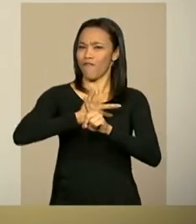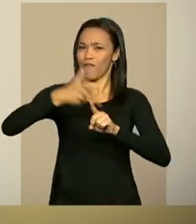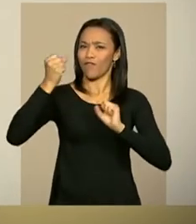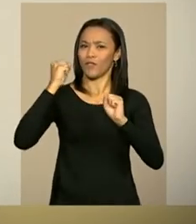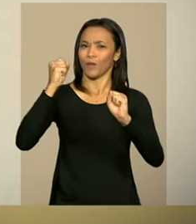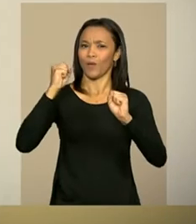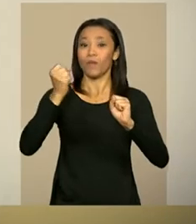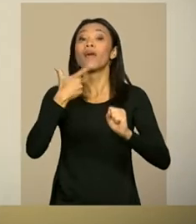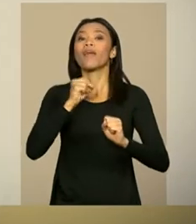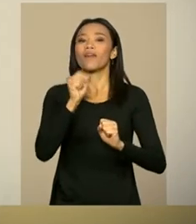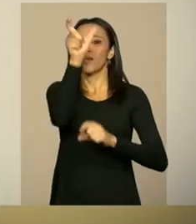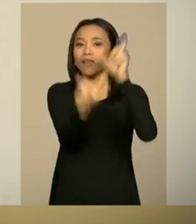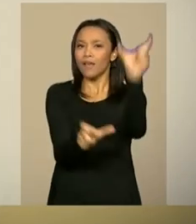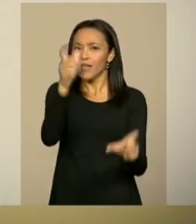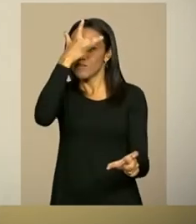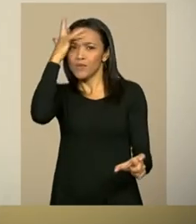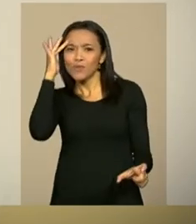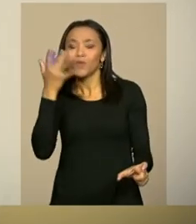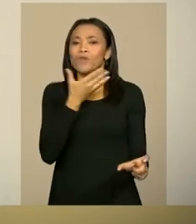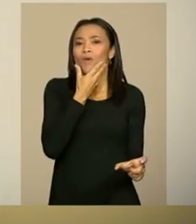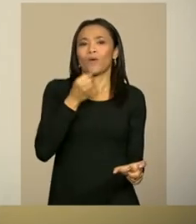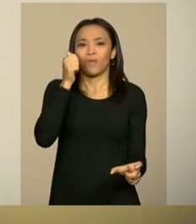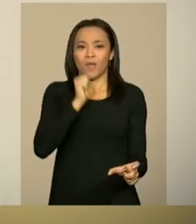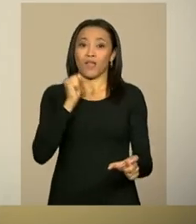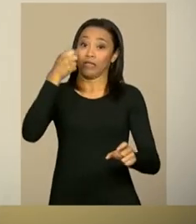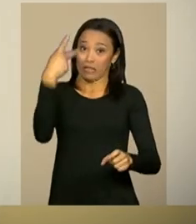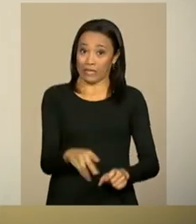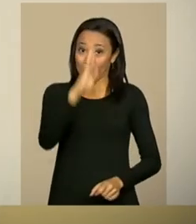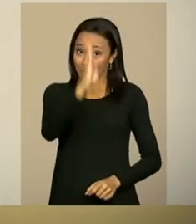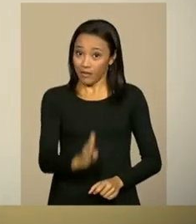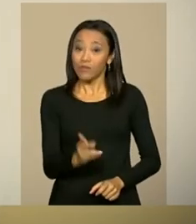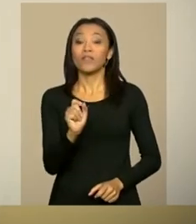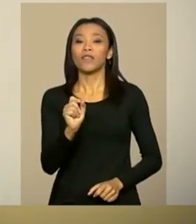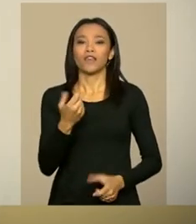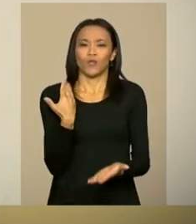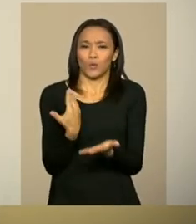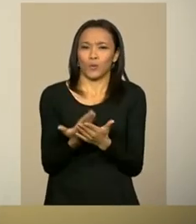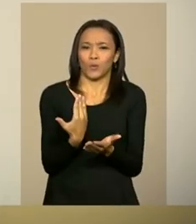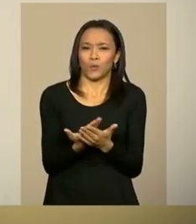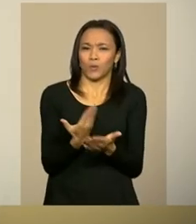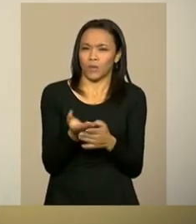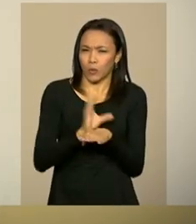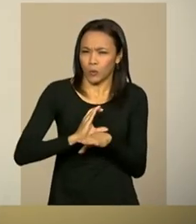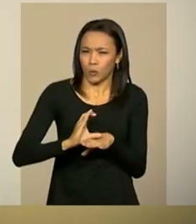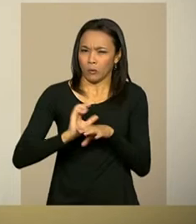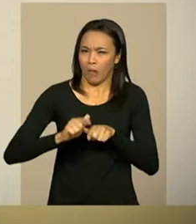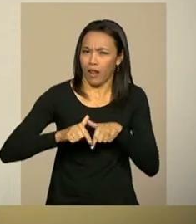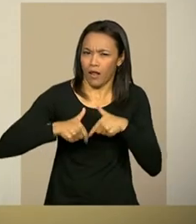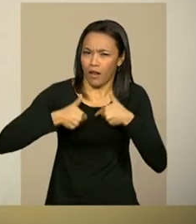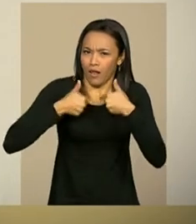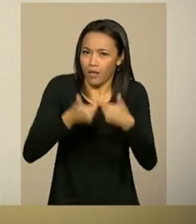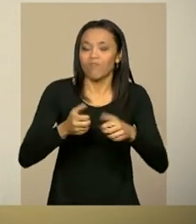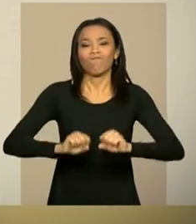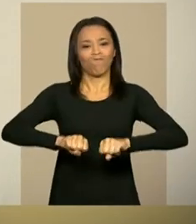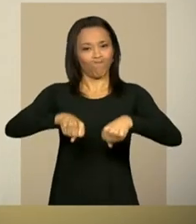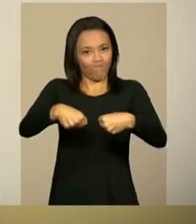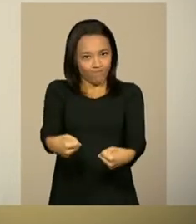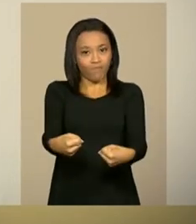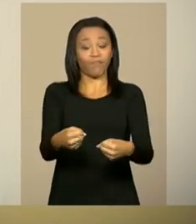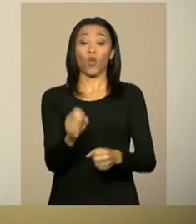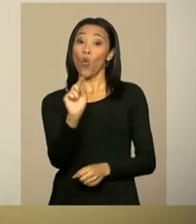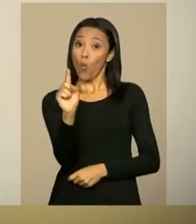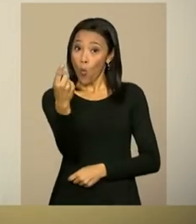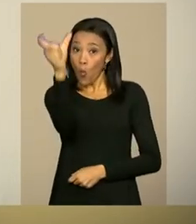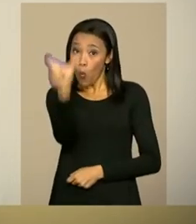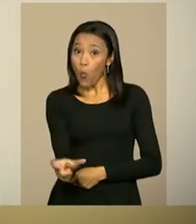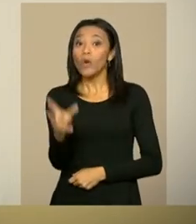para aquelas pessoas aqueles brasileiros e aquelas carreiras que fizeram os cursos que se dedicaram e que se esforçaram um dos